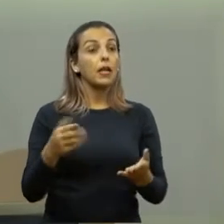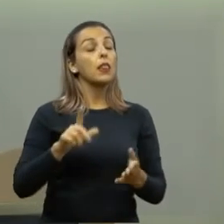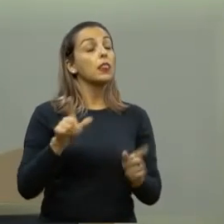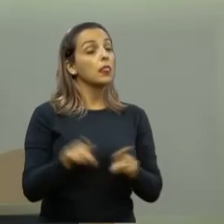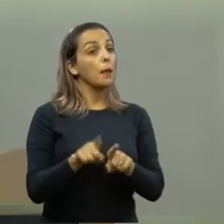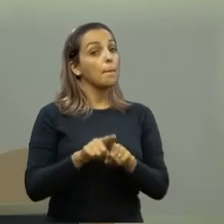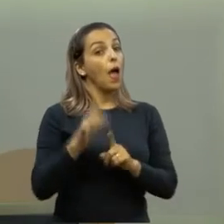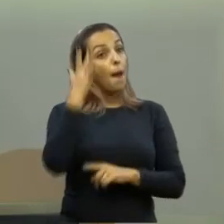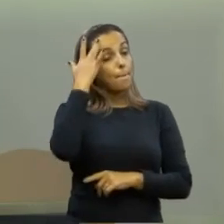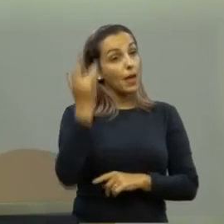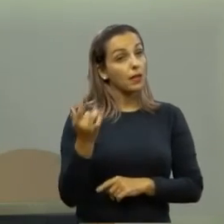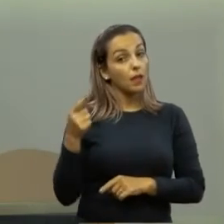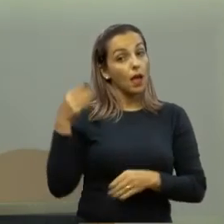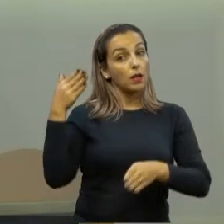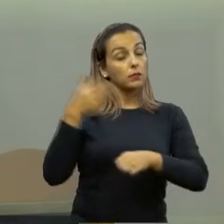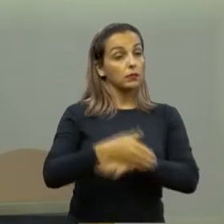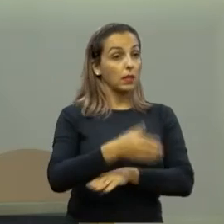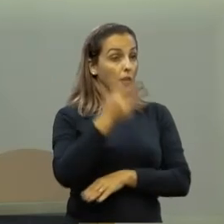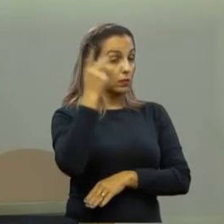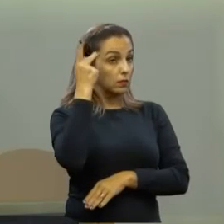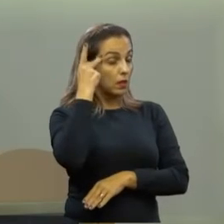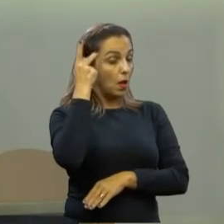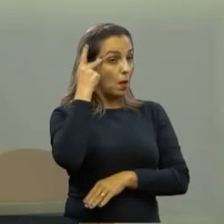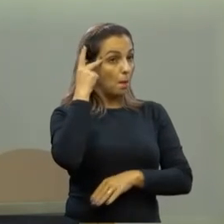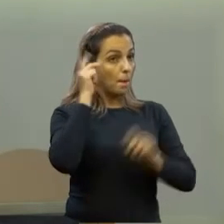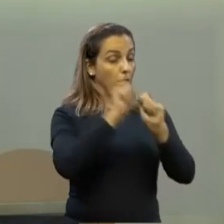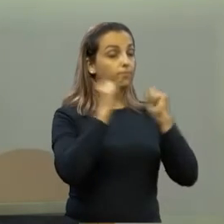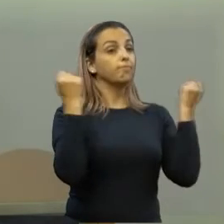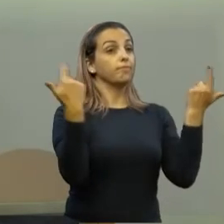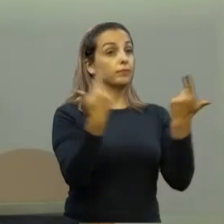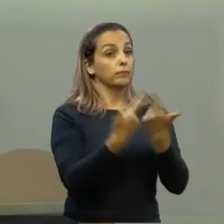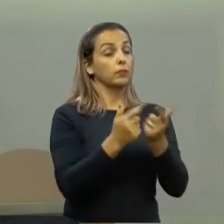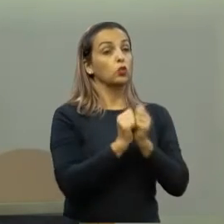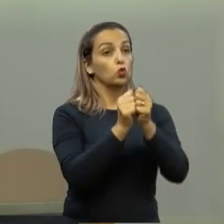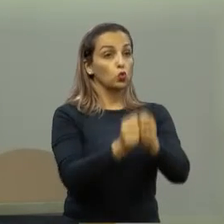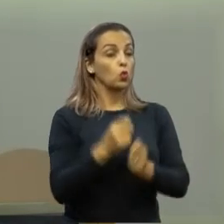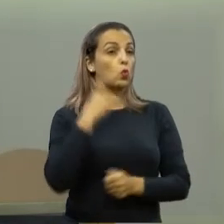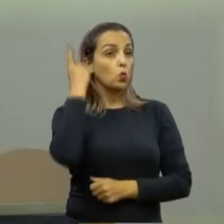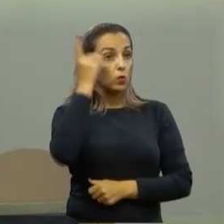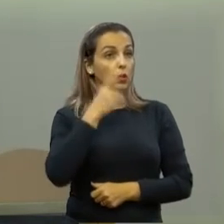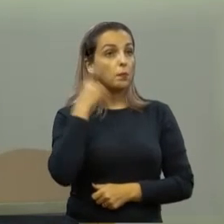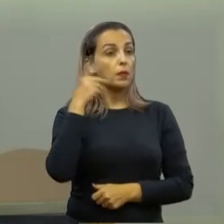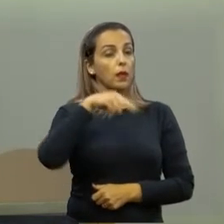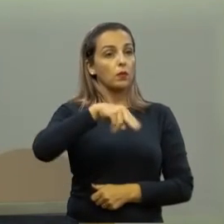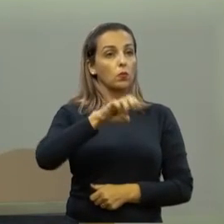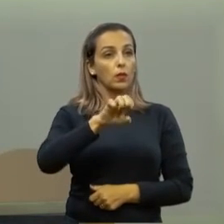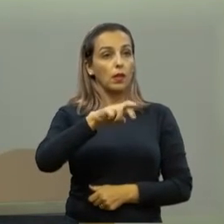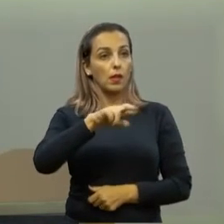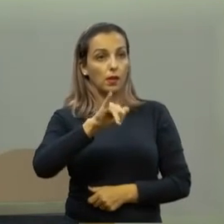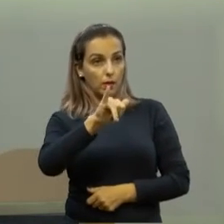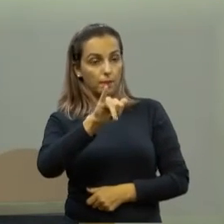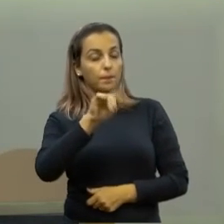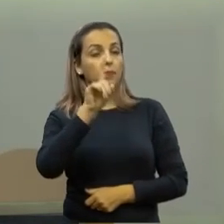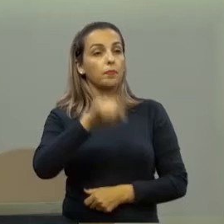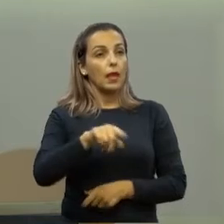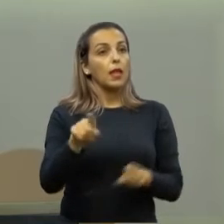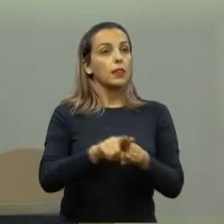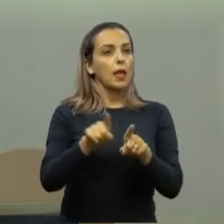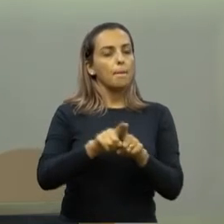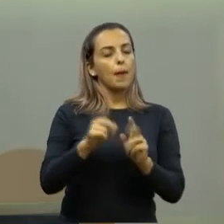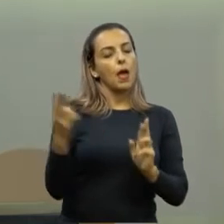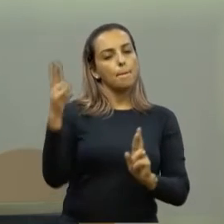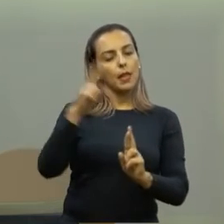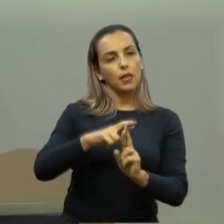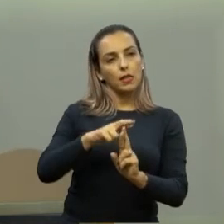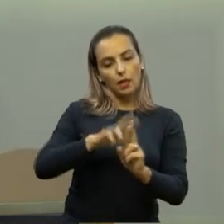nós vamos estar em São Paulo na Assembleia Legislativa jun o deputado estadual Sargento Neri além de alguns representantes